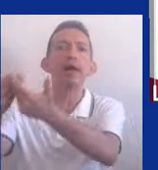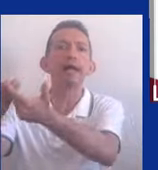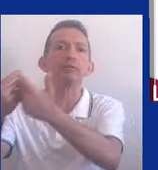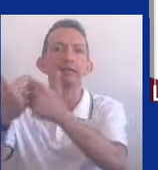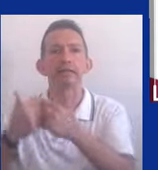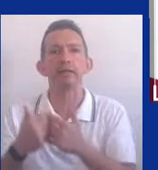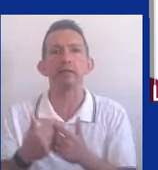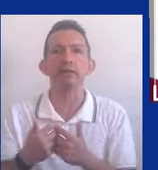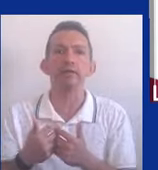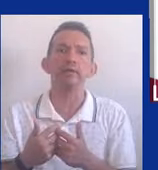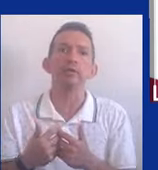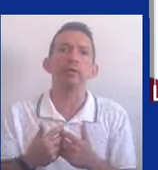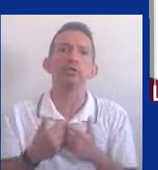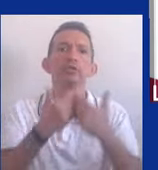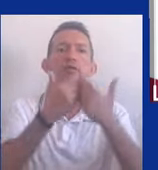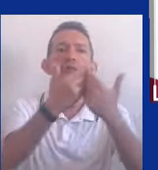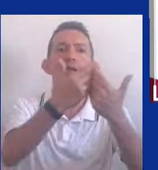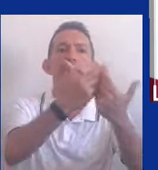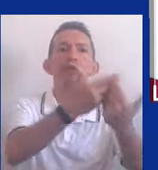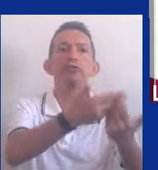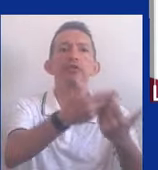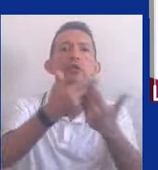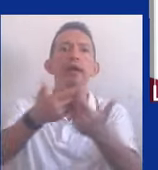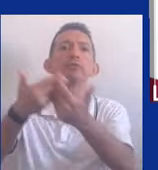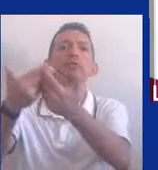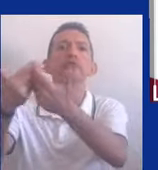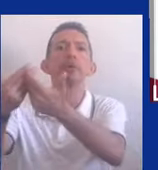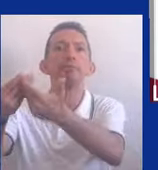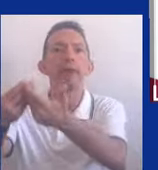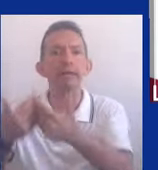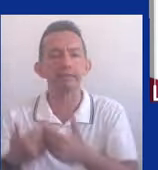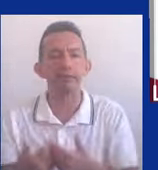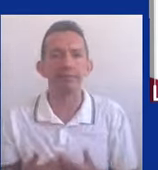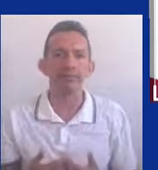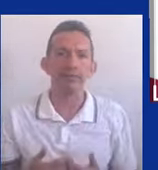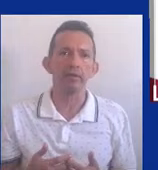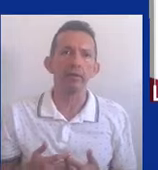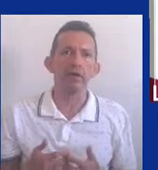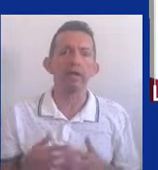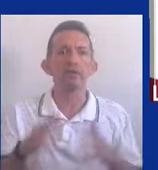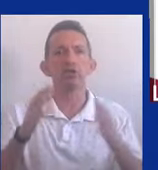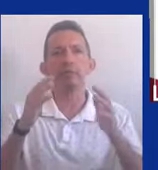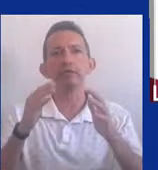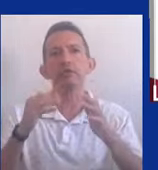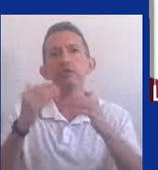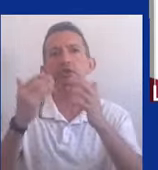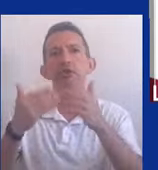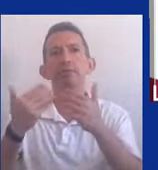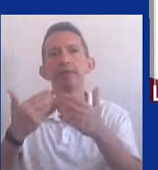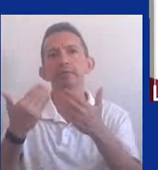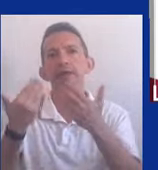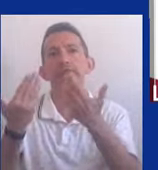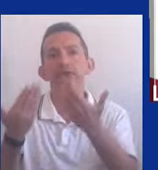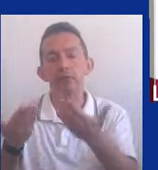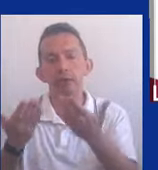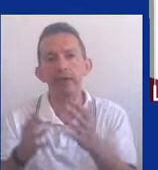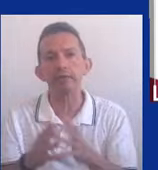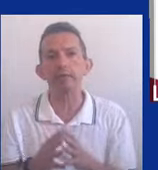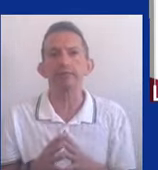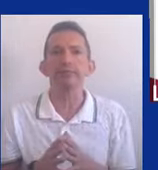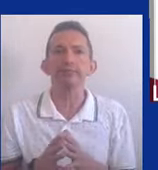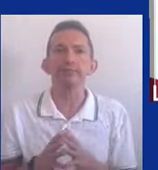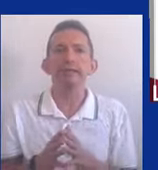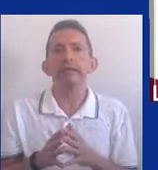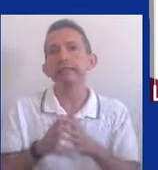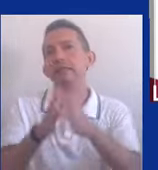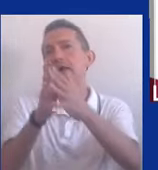elementos figurados da célula, os elementos figurados do citoplasma. Aí a gente chama isso de citoplasma